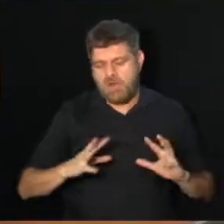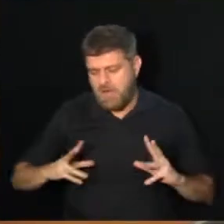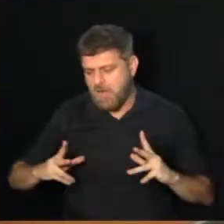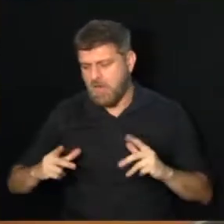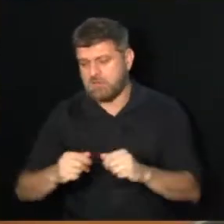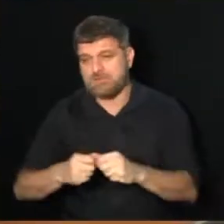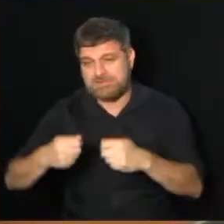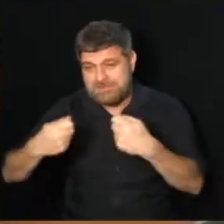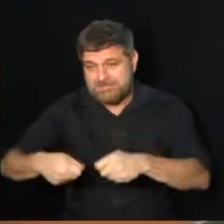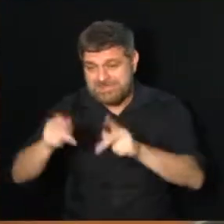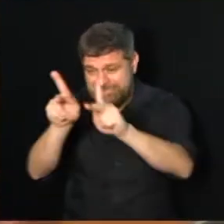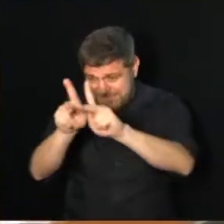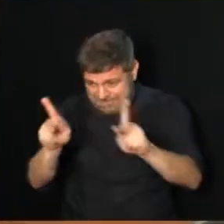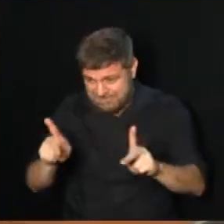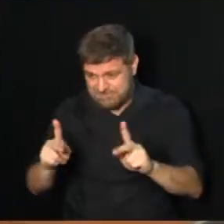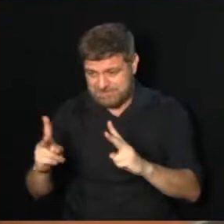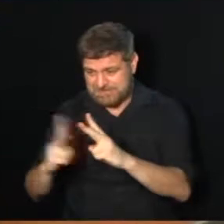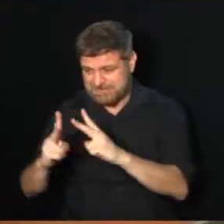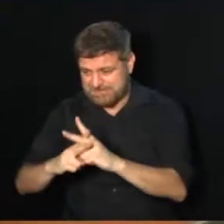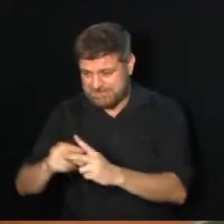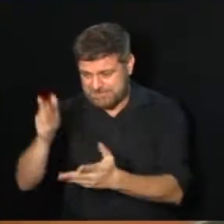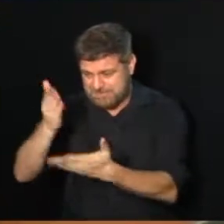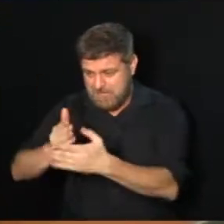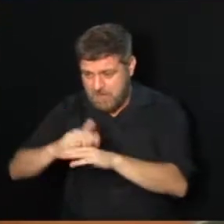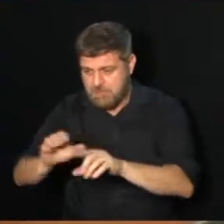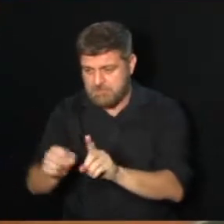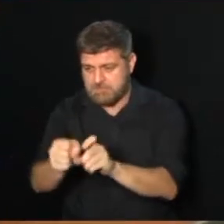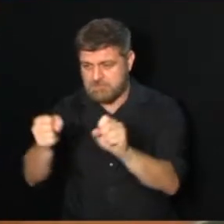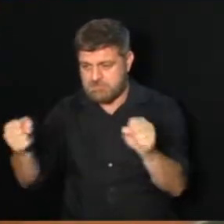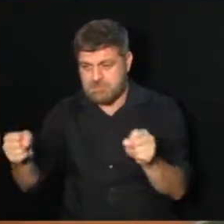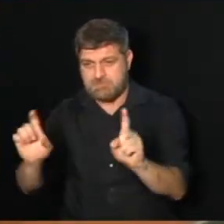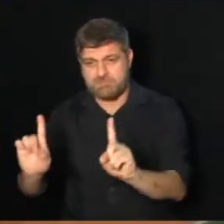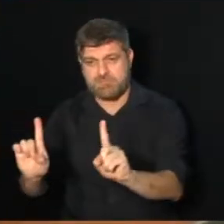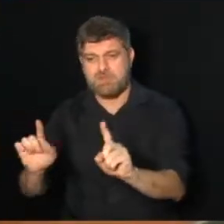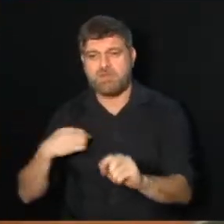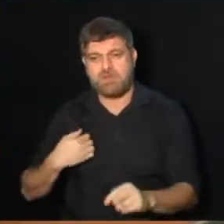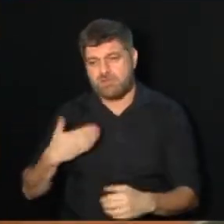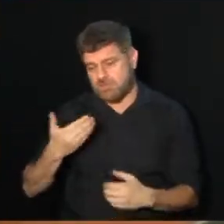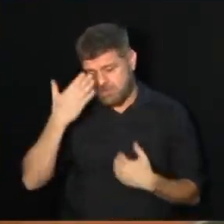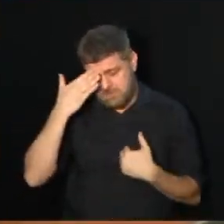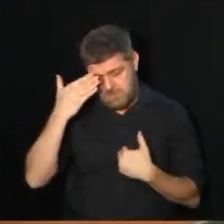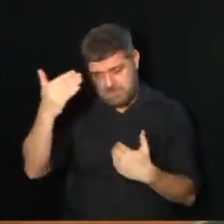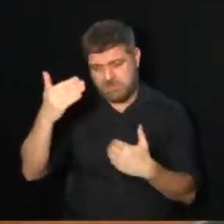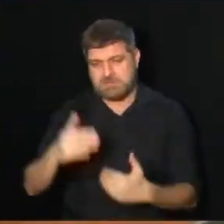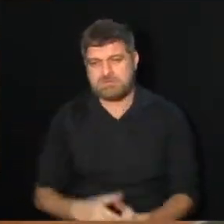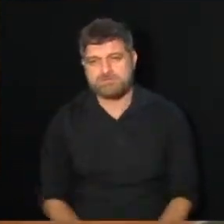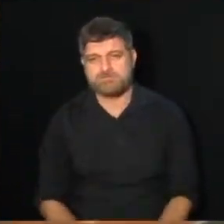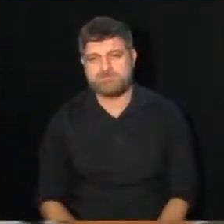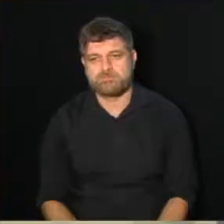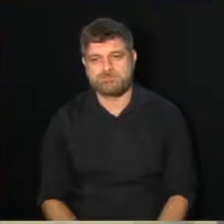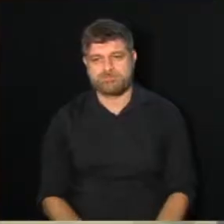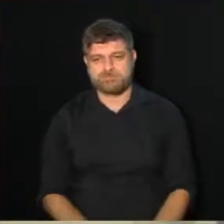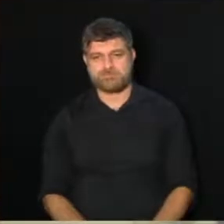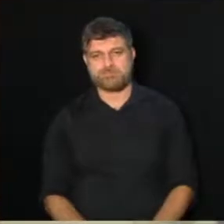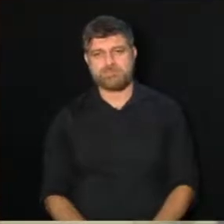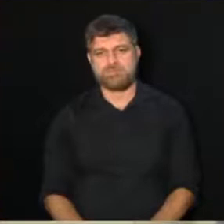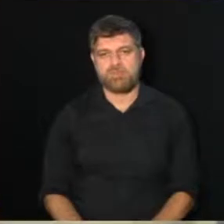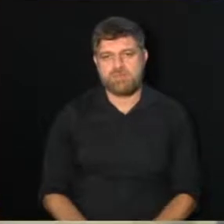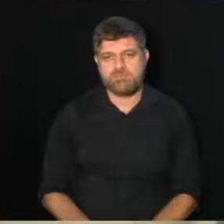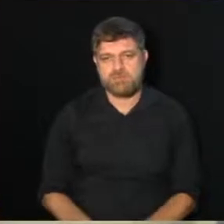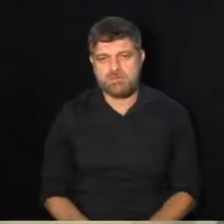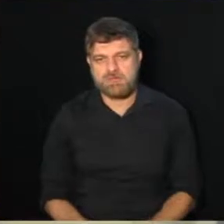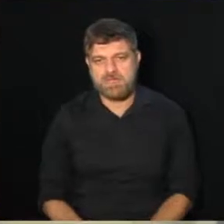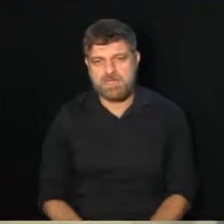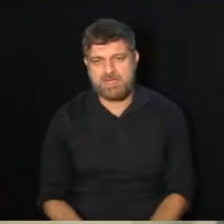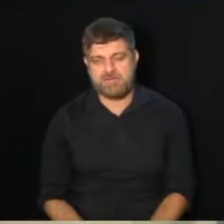que precisem e que consigam estabelecer essa relação. Eu só tenho a agradecer. Eu agradeço, Fernando. E eu quero